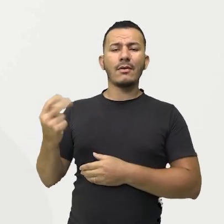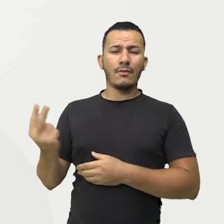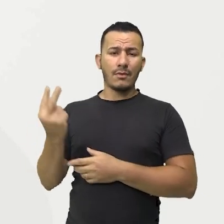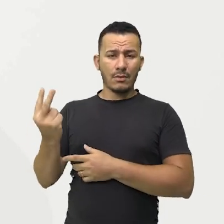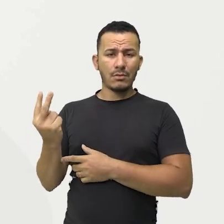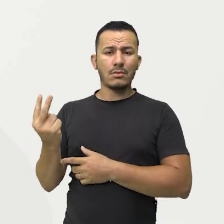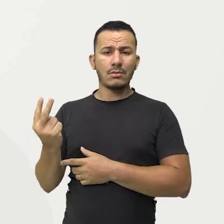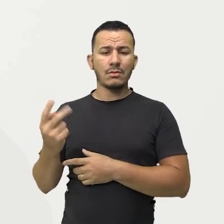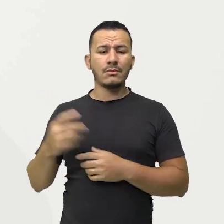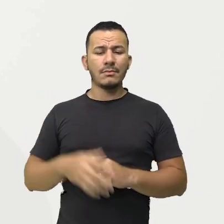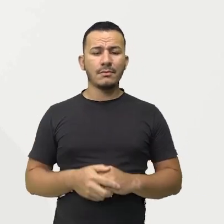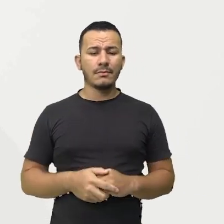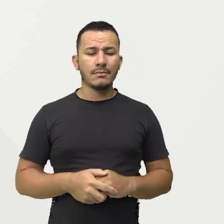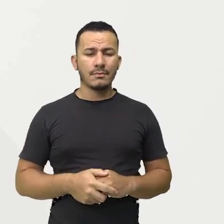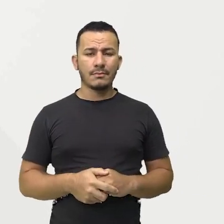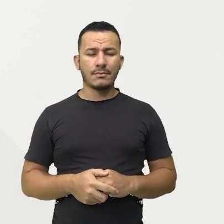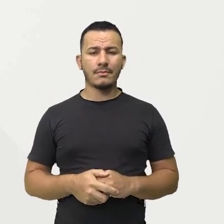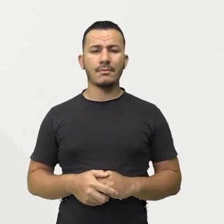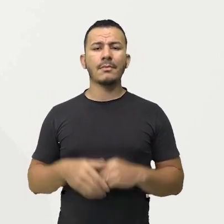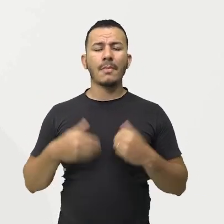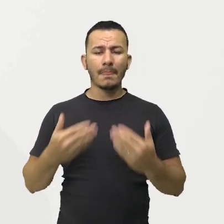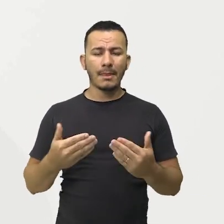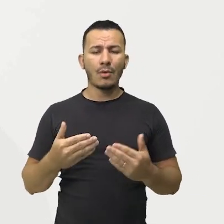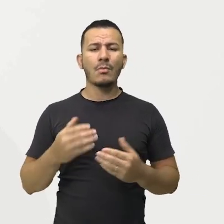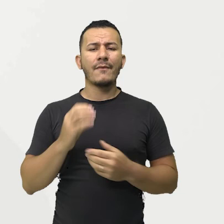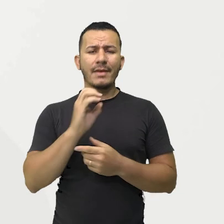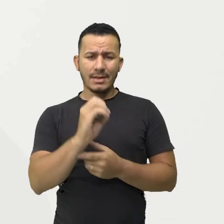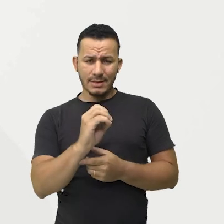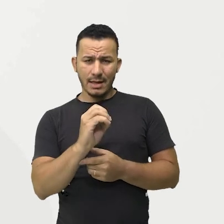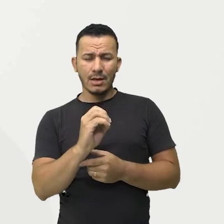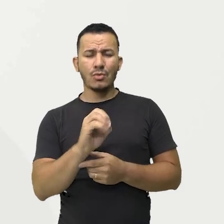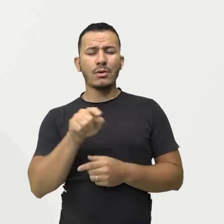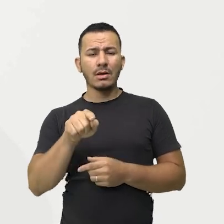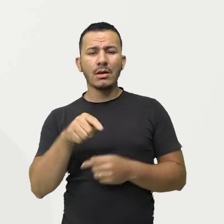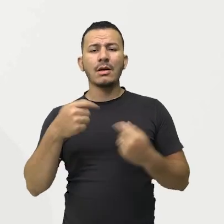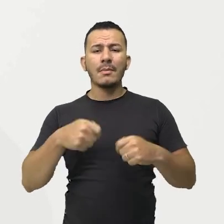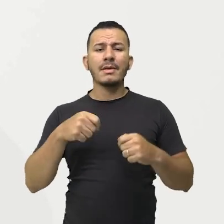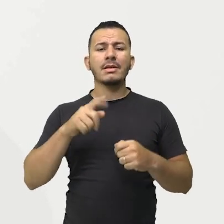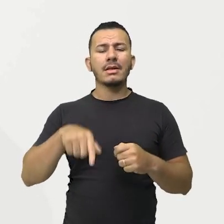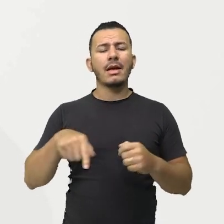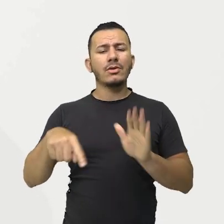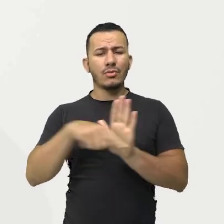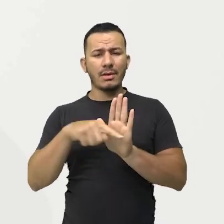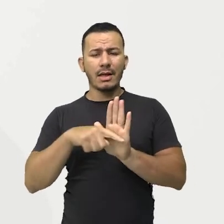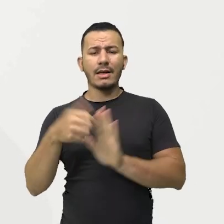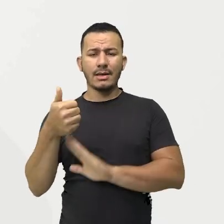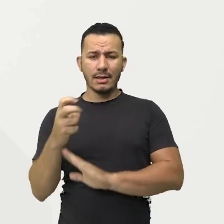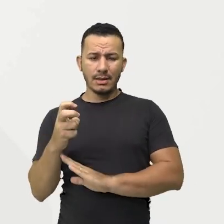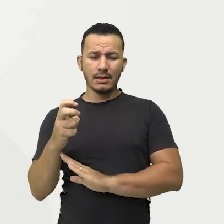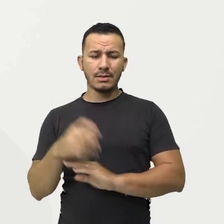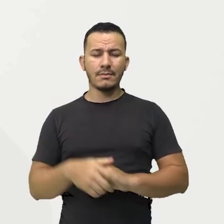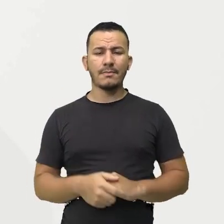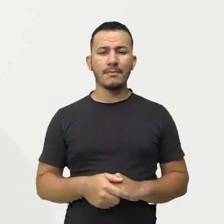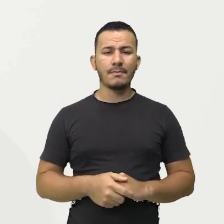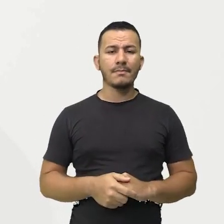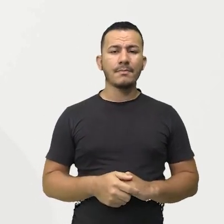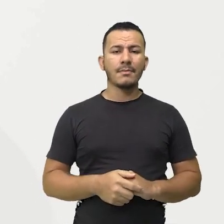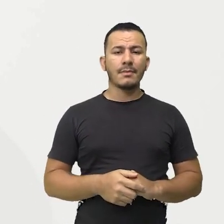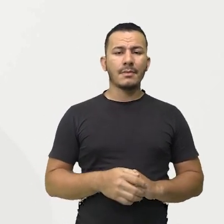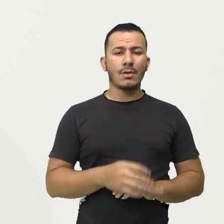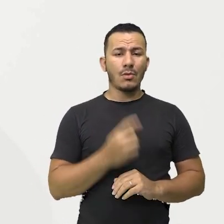disso aqui dar 0, né? Eliminar ele. Mas para esse termo ficar 0, vamos ter que subtrair 15. Ó. Vai ficar então